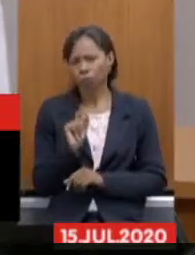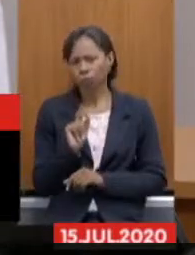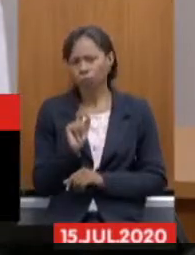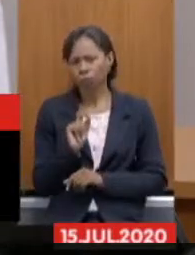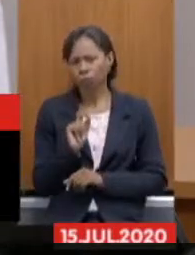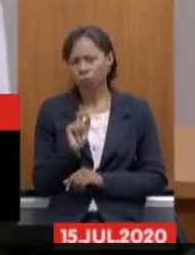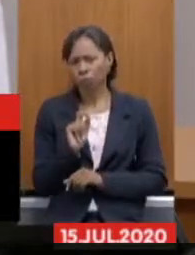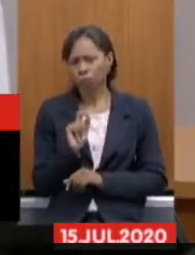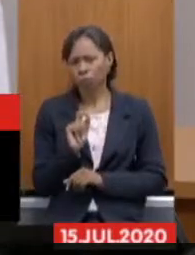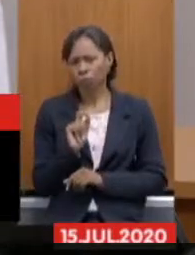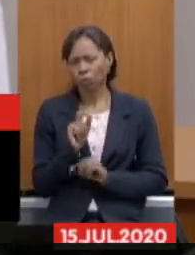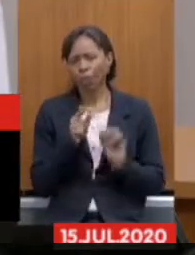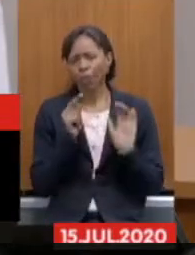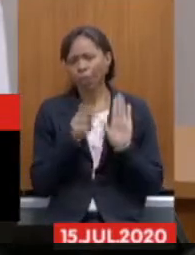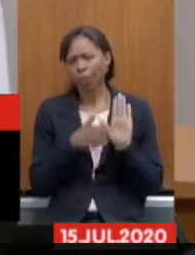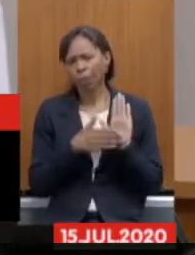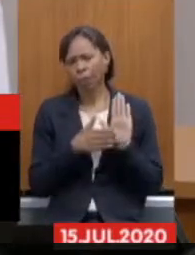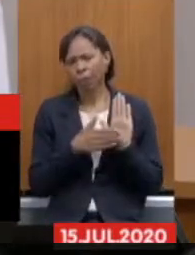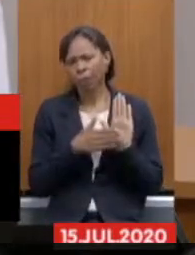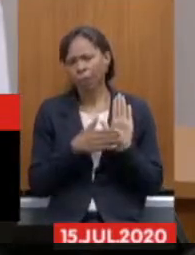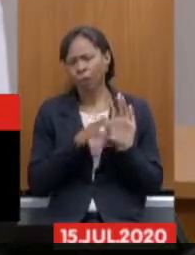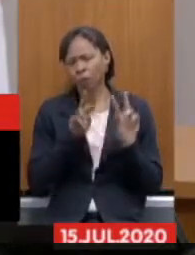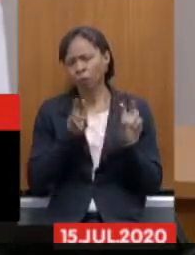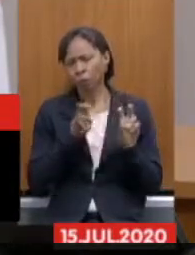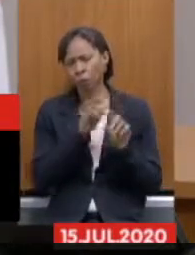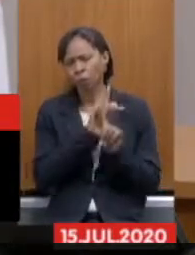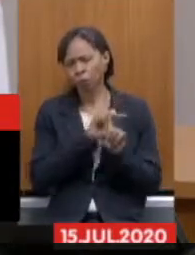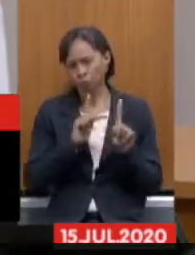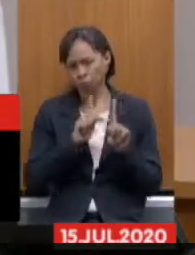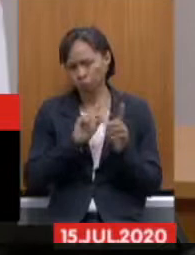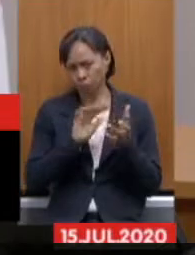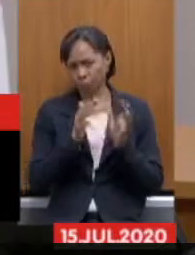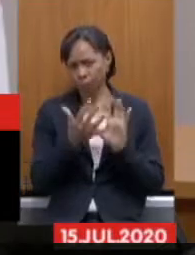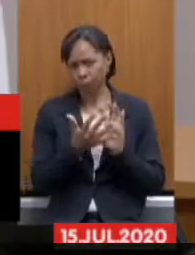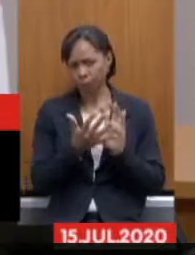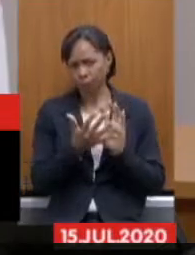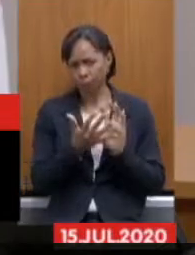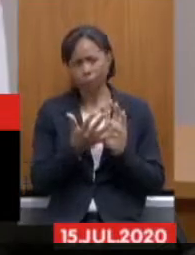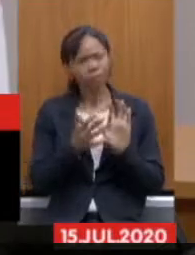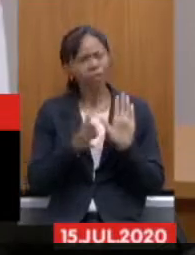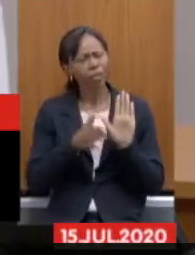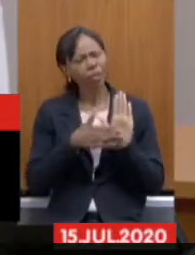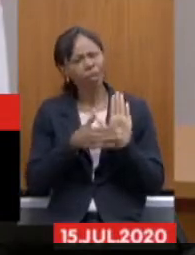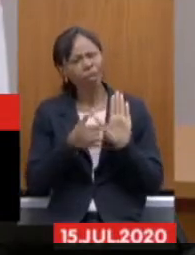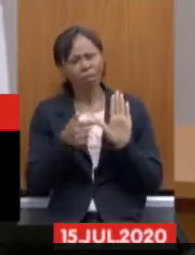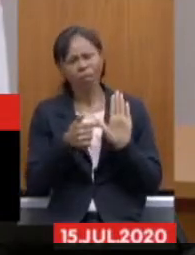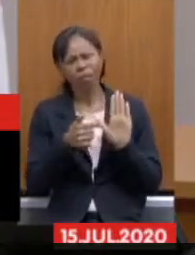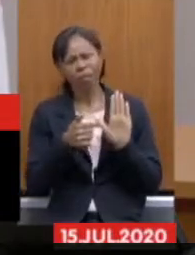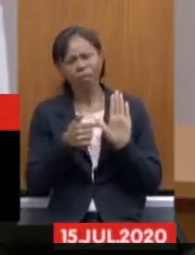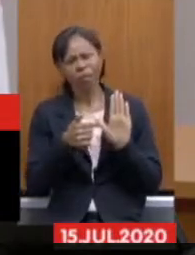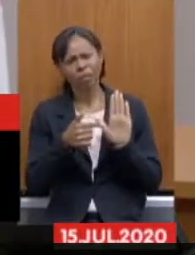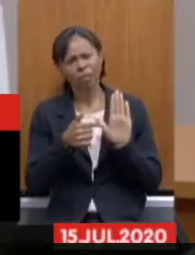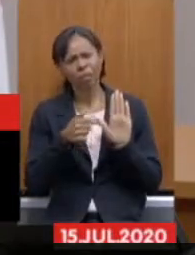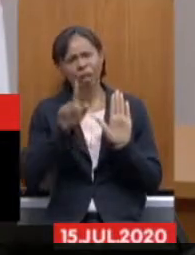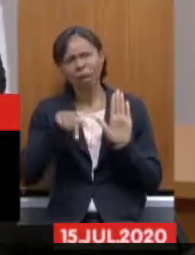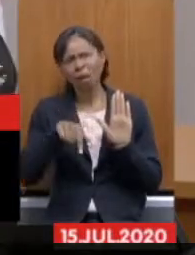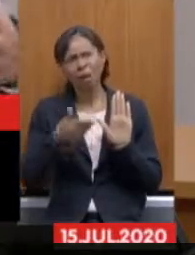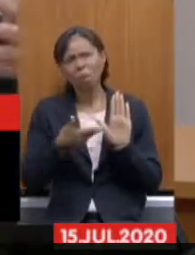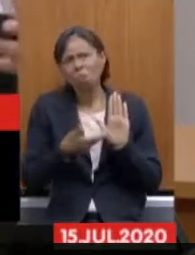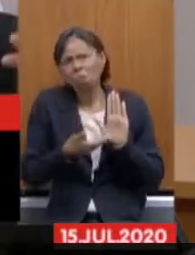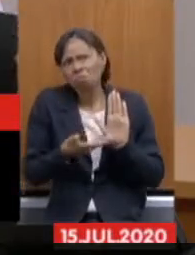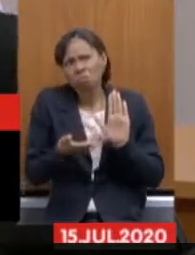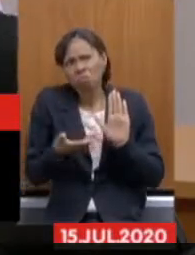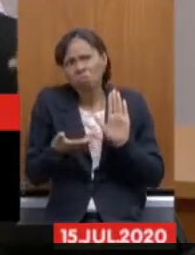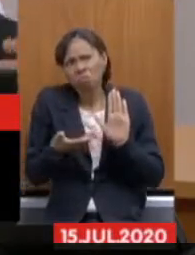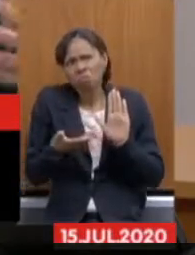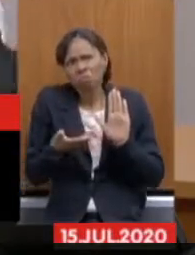o que essa proposta da reforma da previdência e ela na verdade é mais